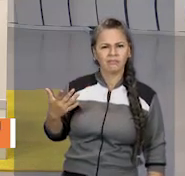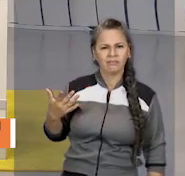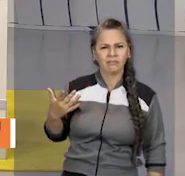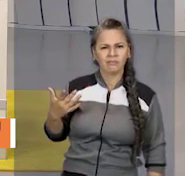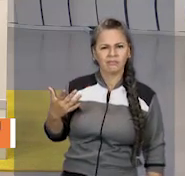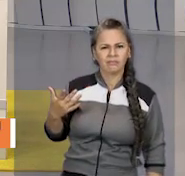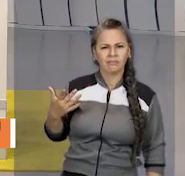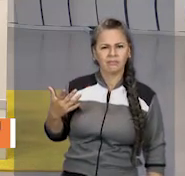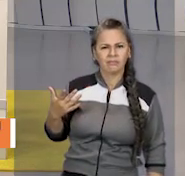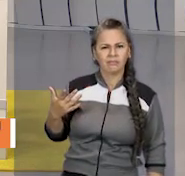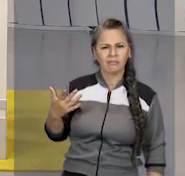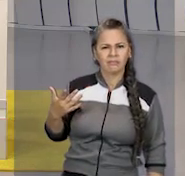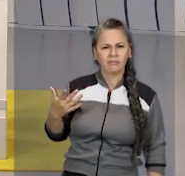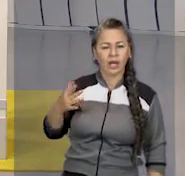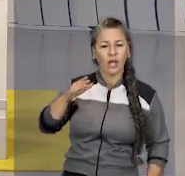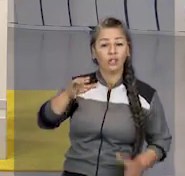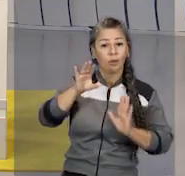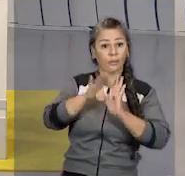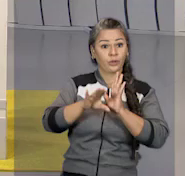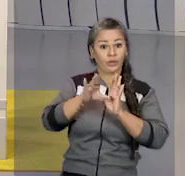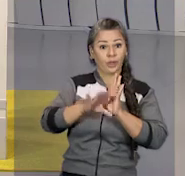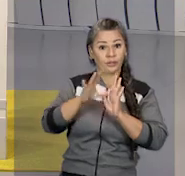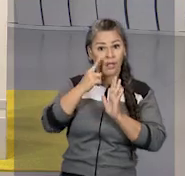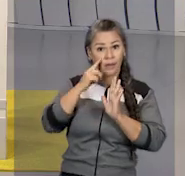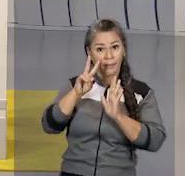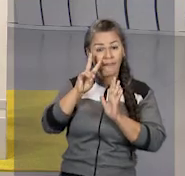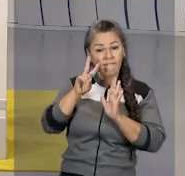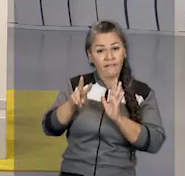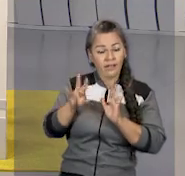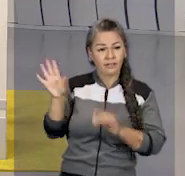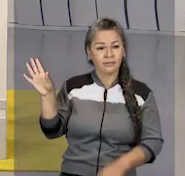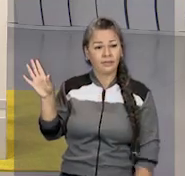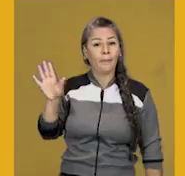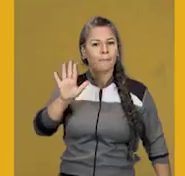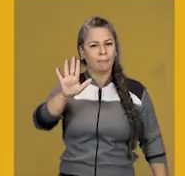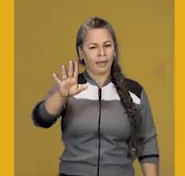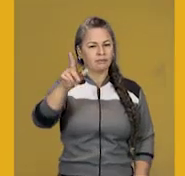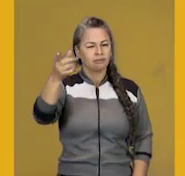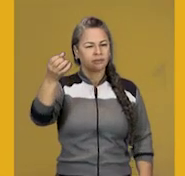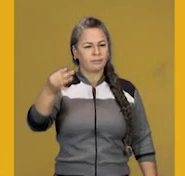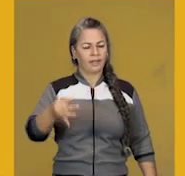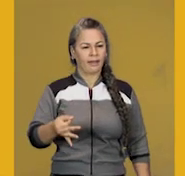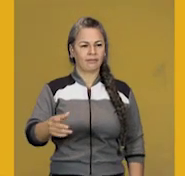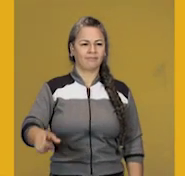situação conotativa? Bom, olha, negócio da China